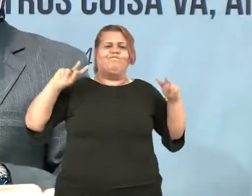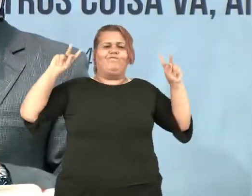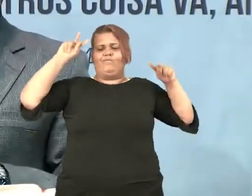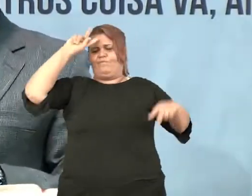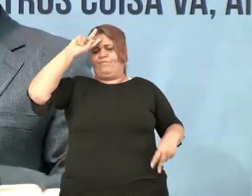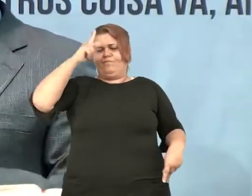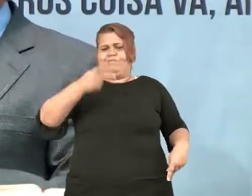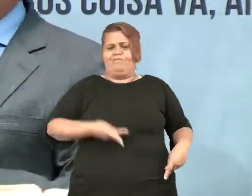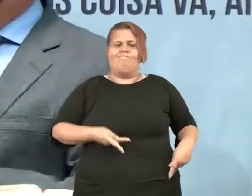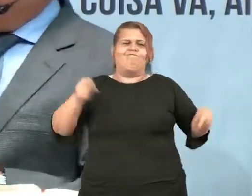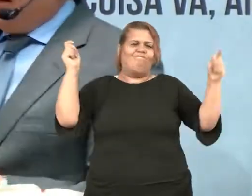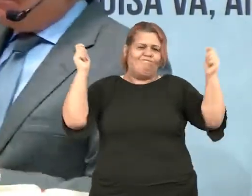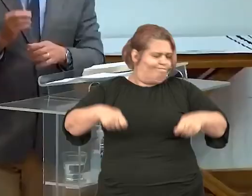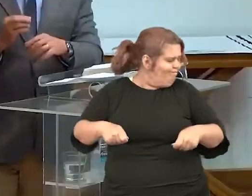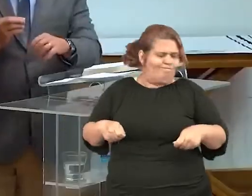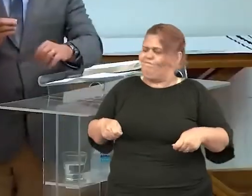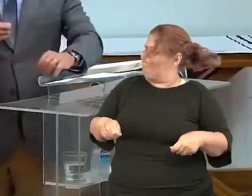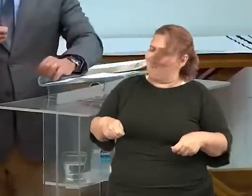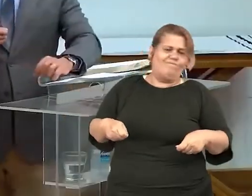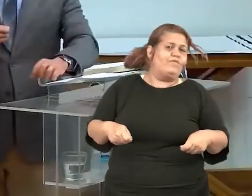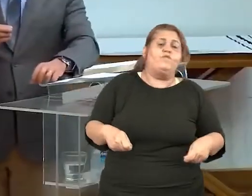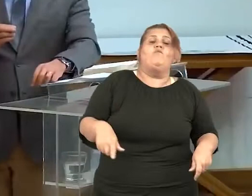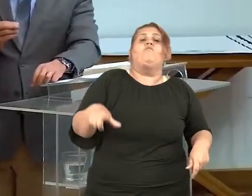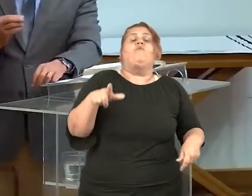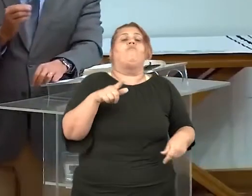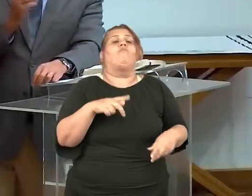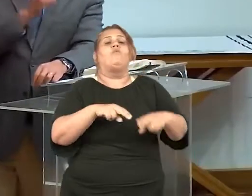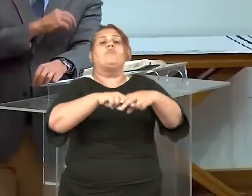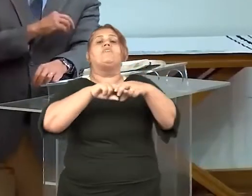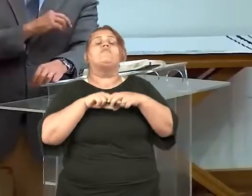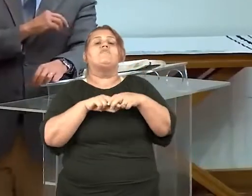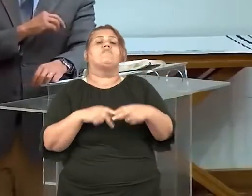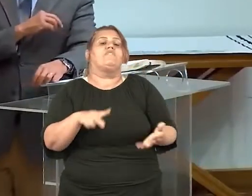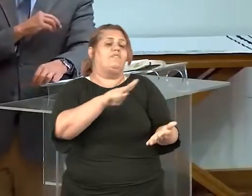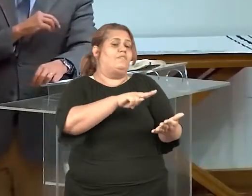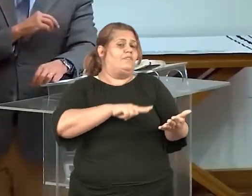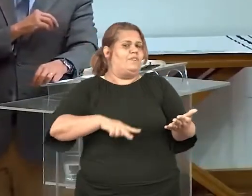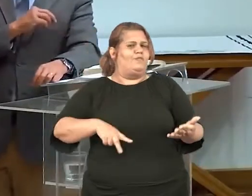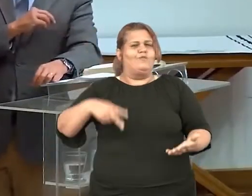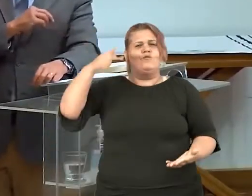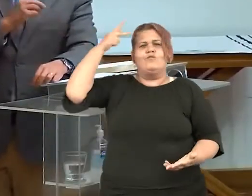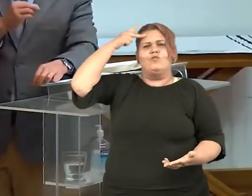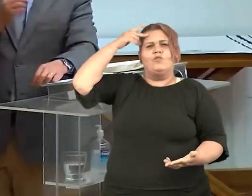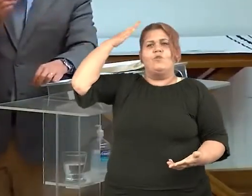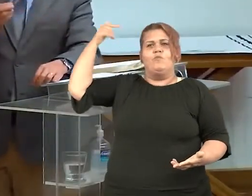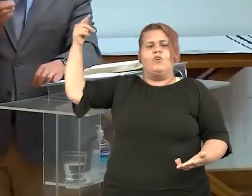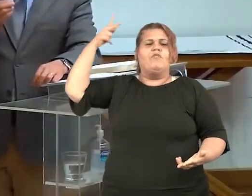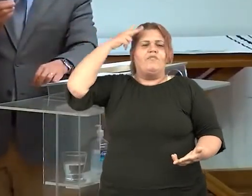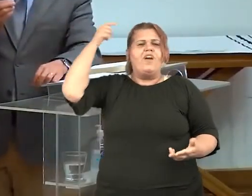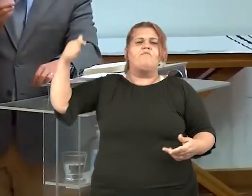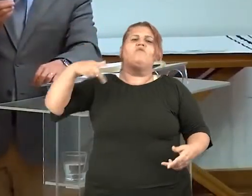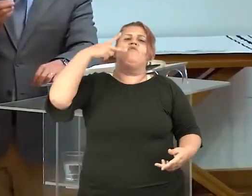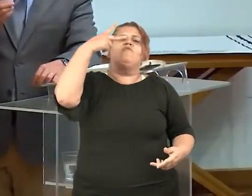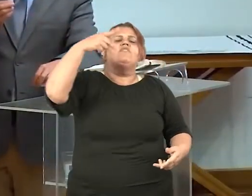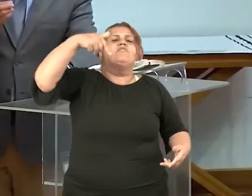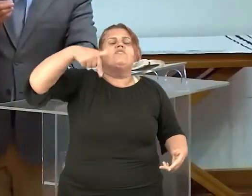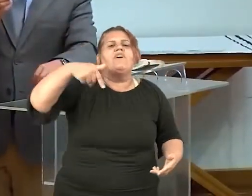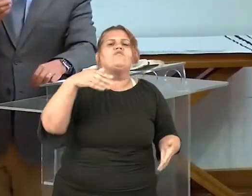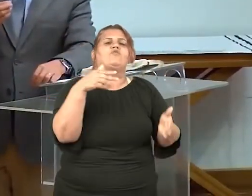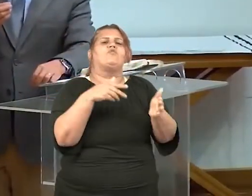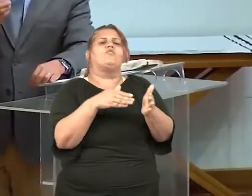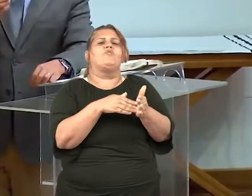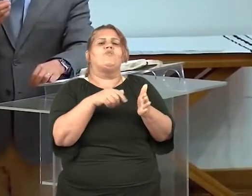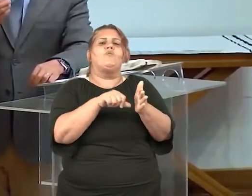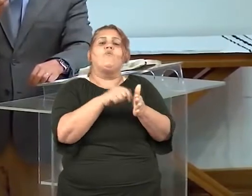autossuficiente. É por isso que esse texto de Provérbios 27:1